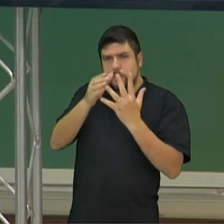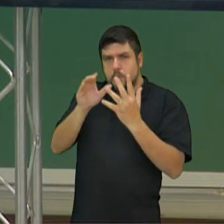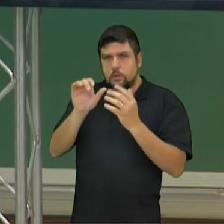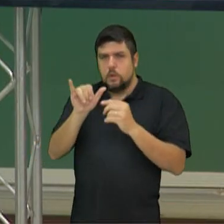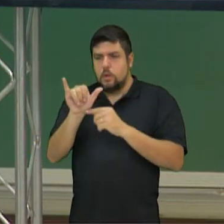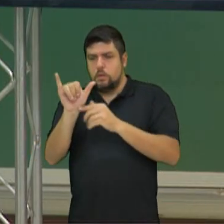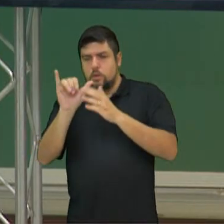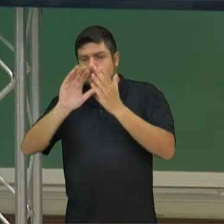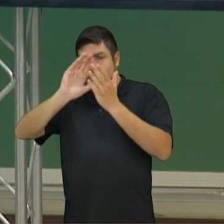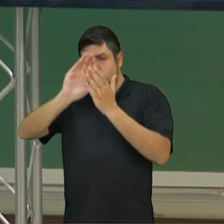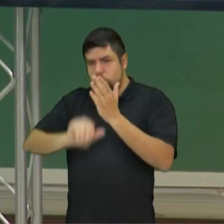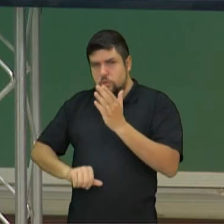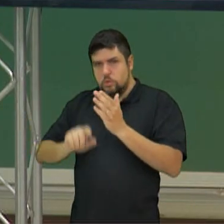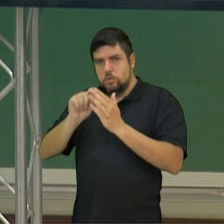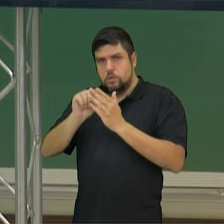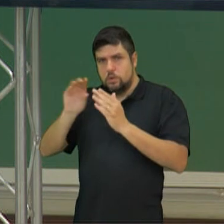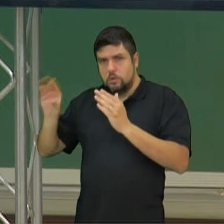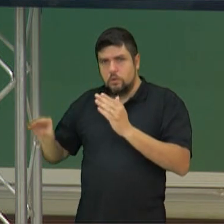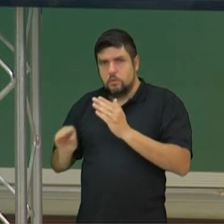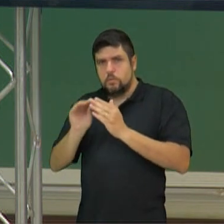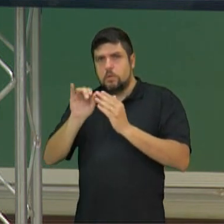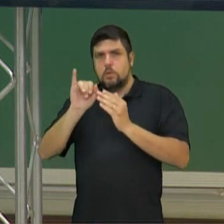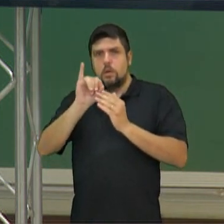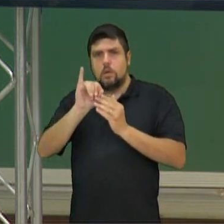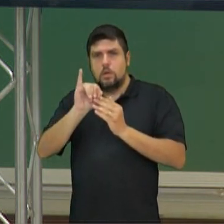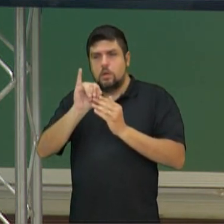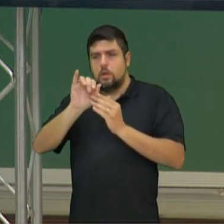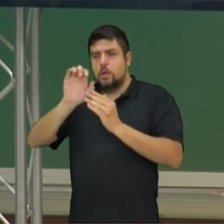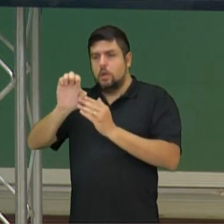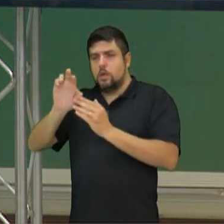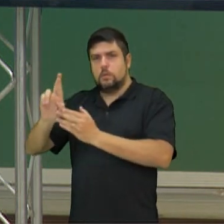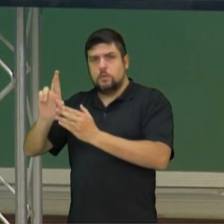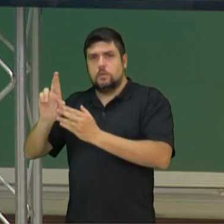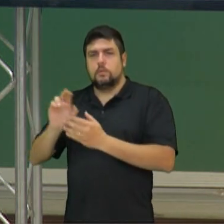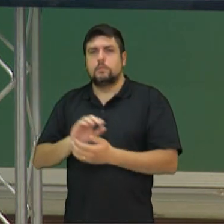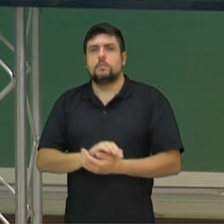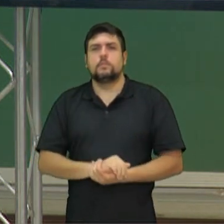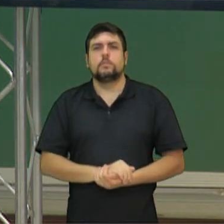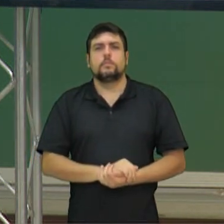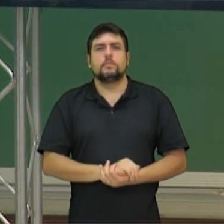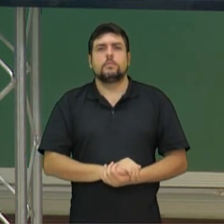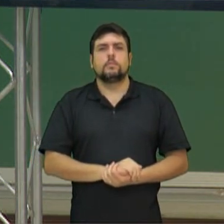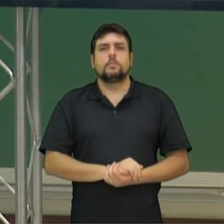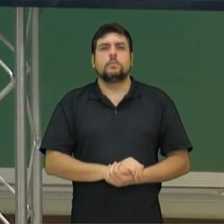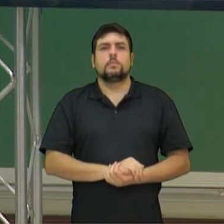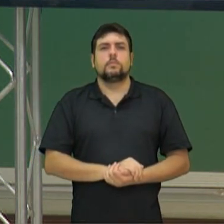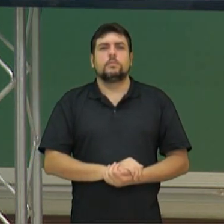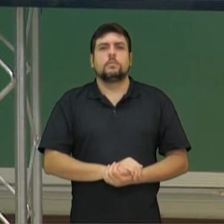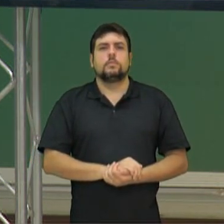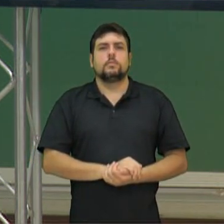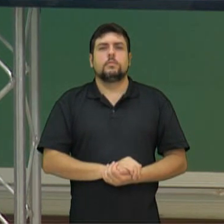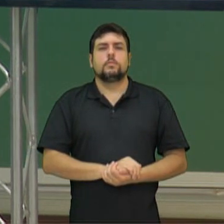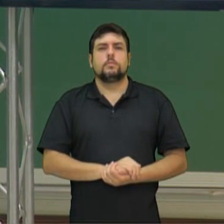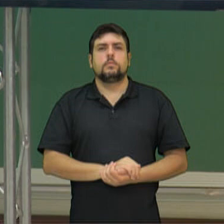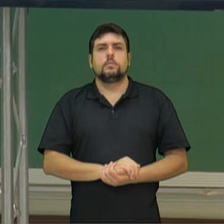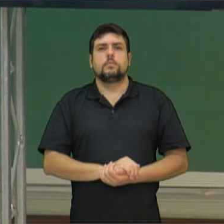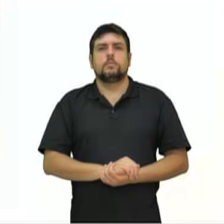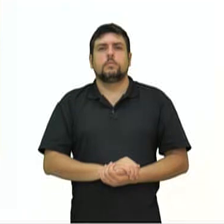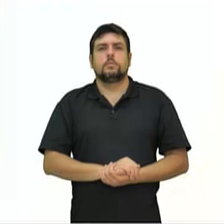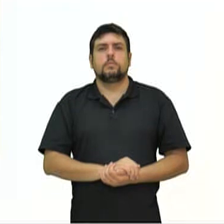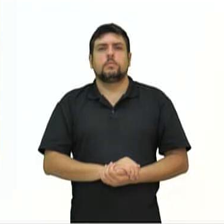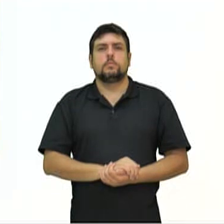pela letra I e acrescenta ER, ó. Hungry, hungrier. Happy,